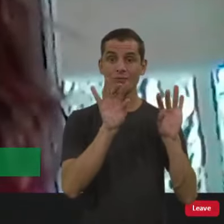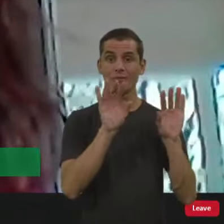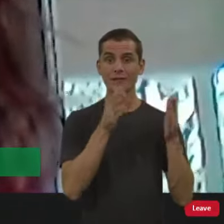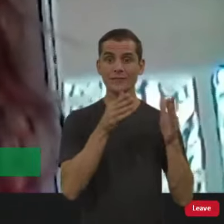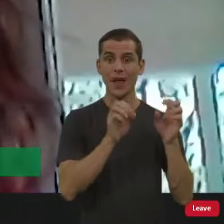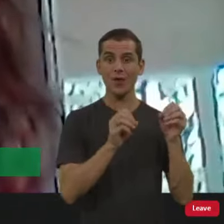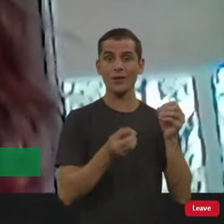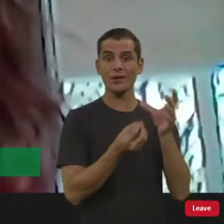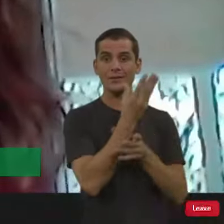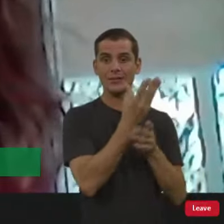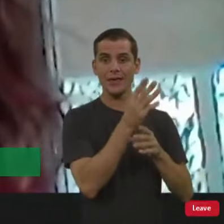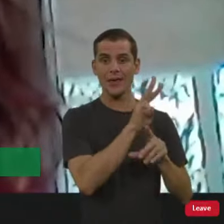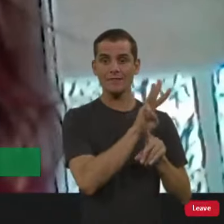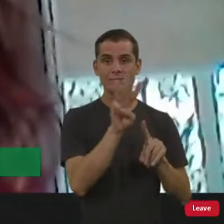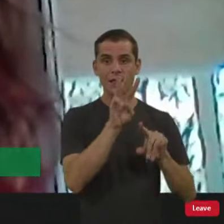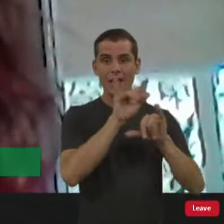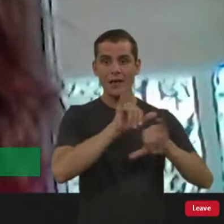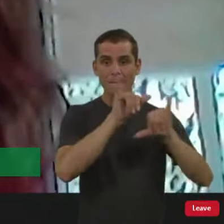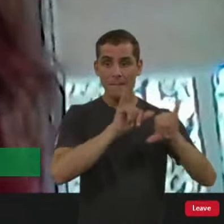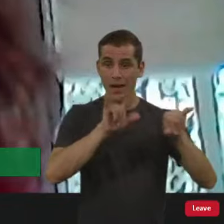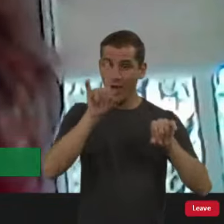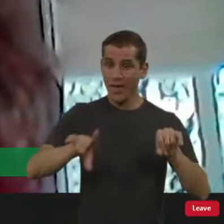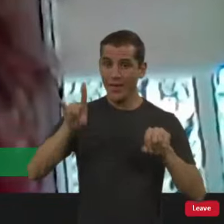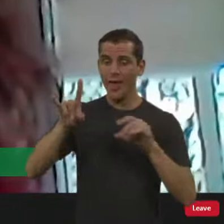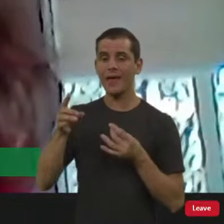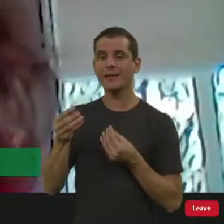a campanha que chama